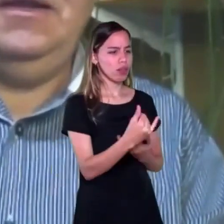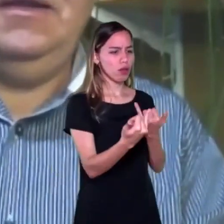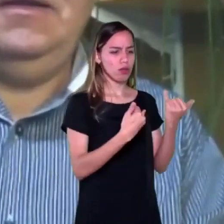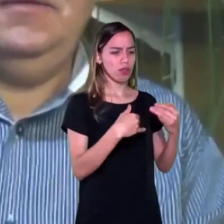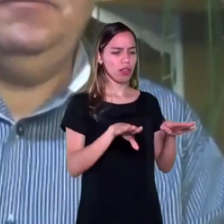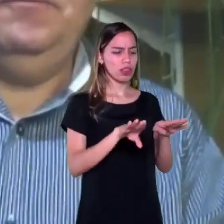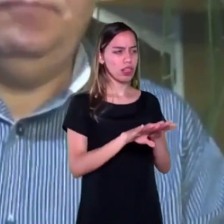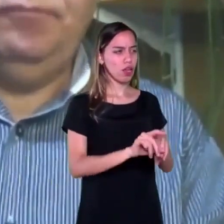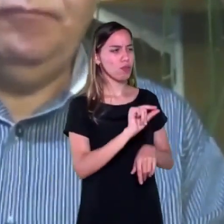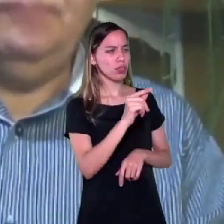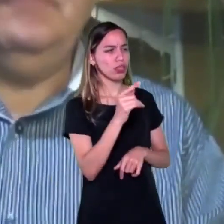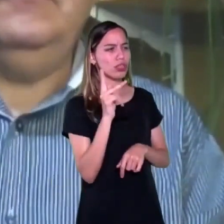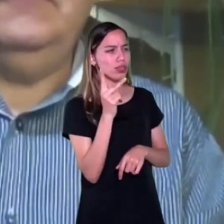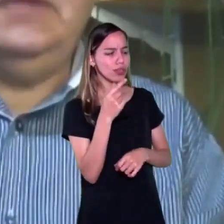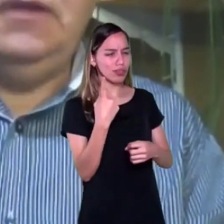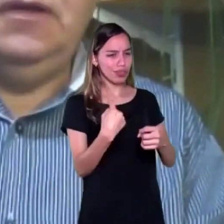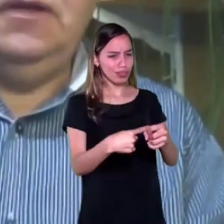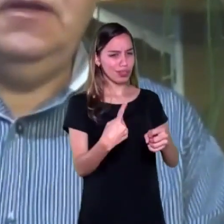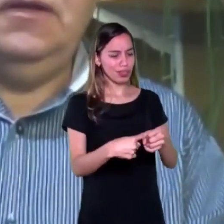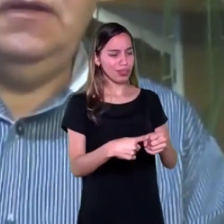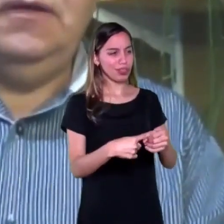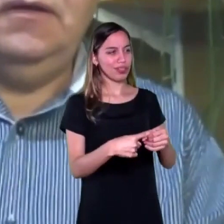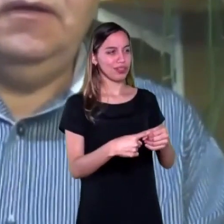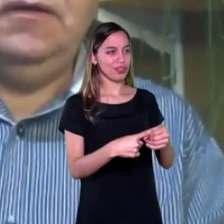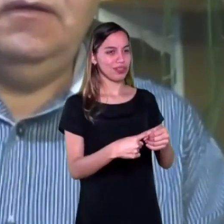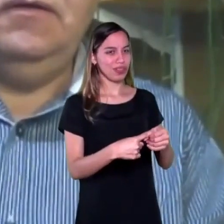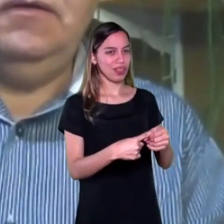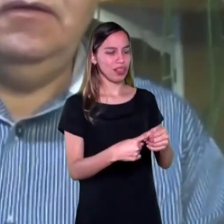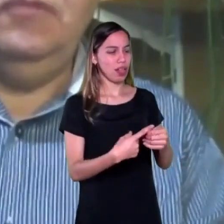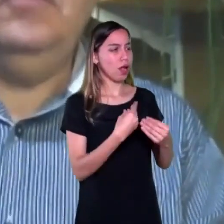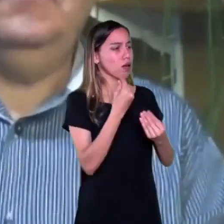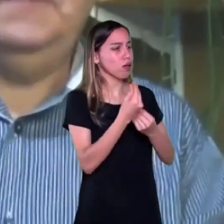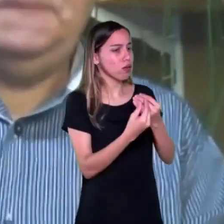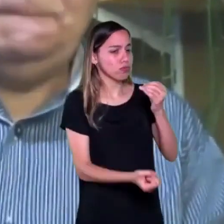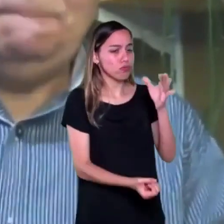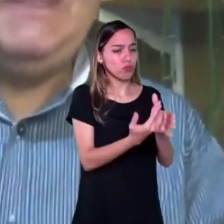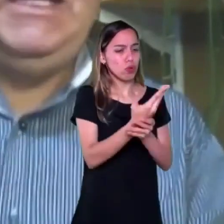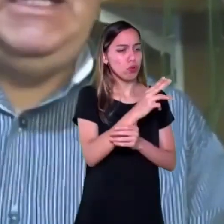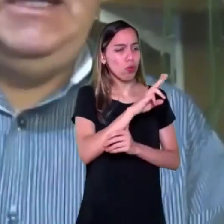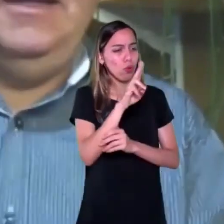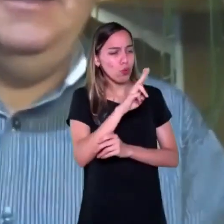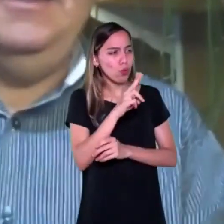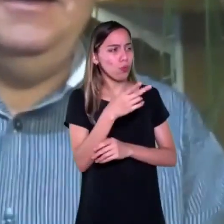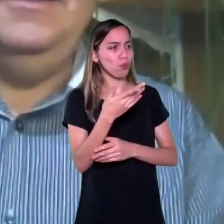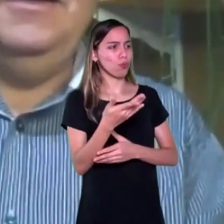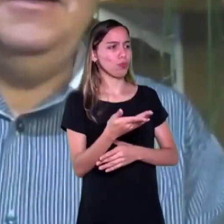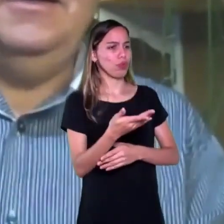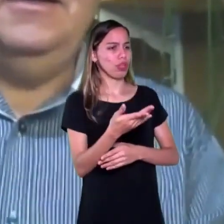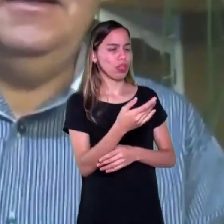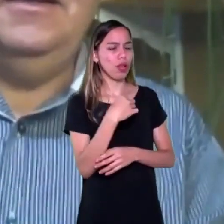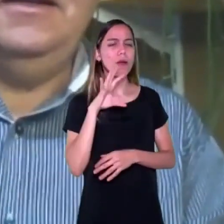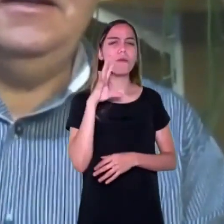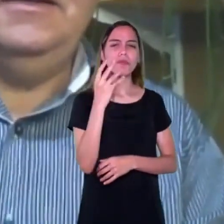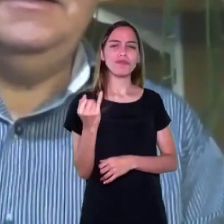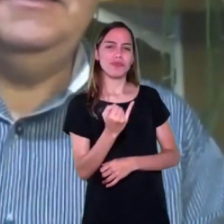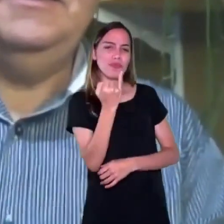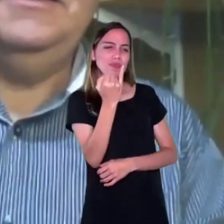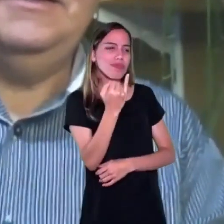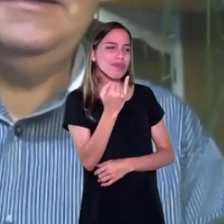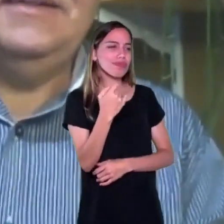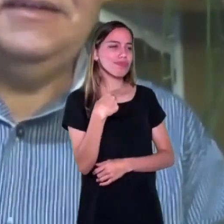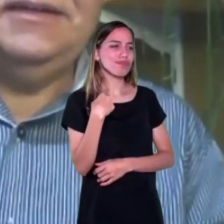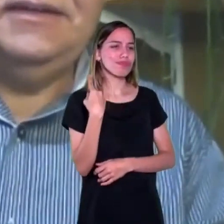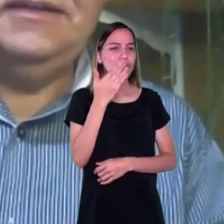da história de Itaúna, de onde surgiu esse nome. Eu acho que é importante também a gente trazer um pouco da história